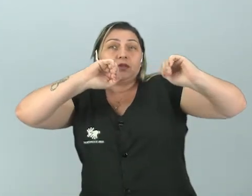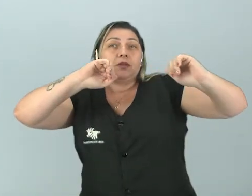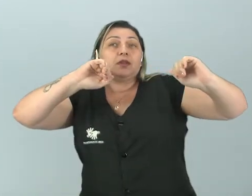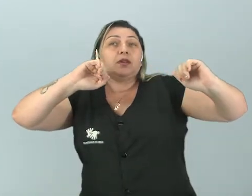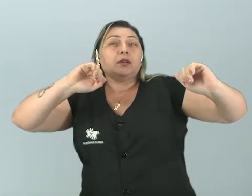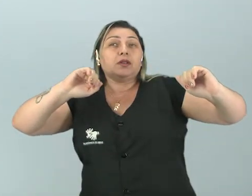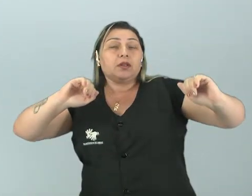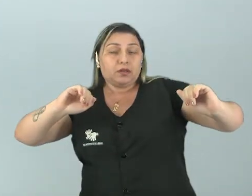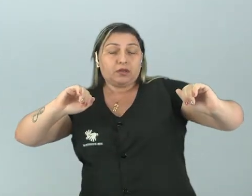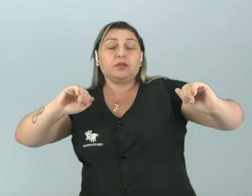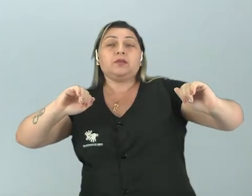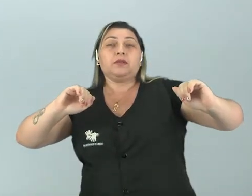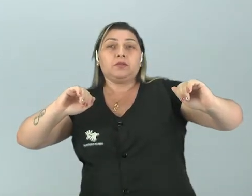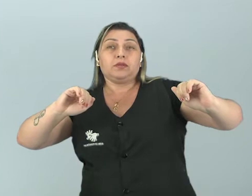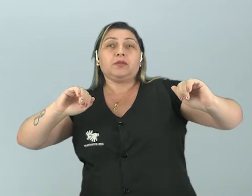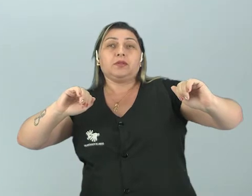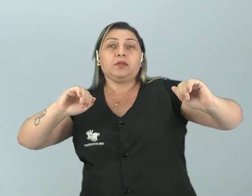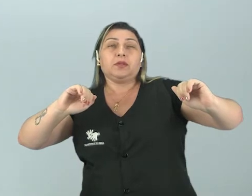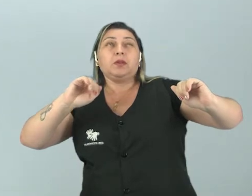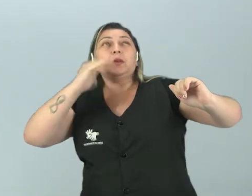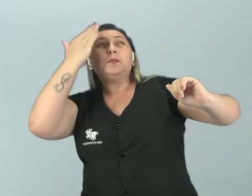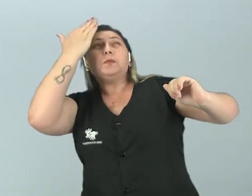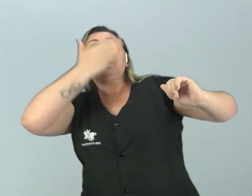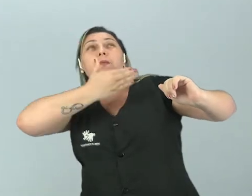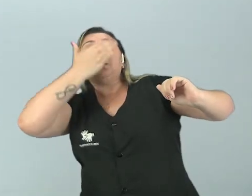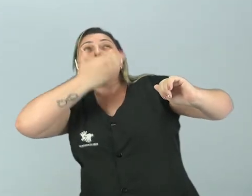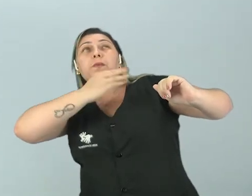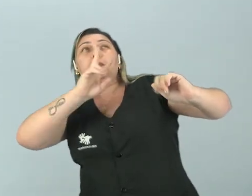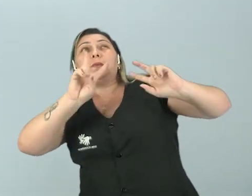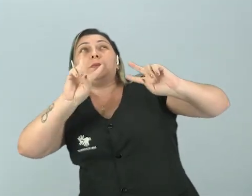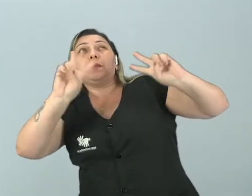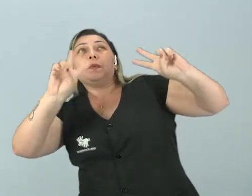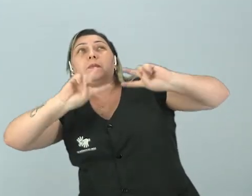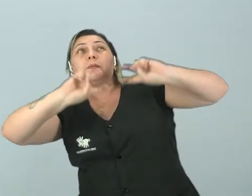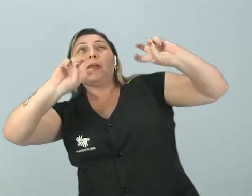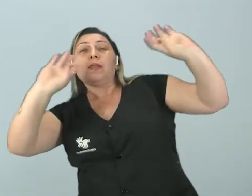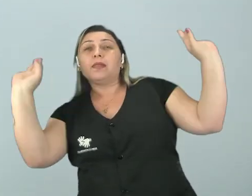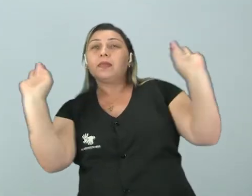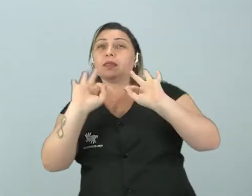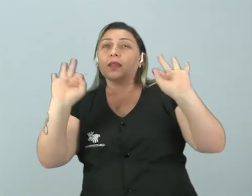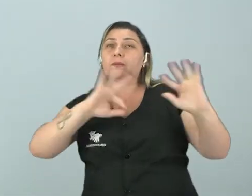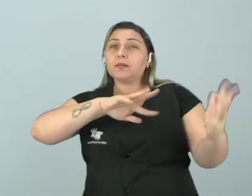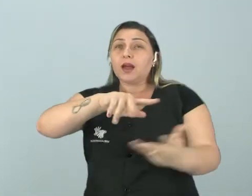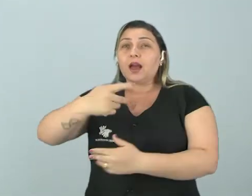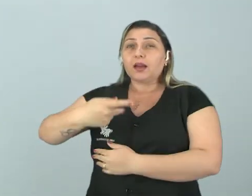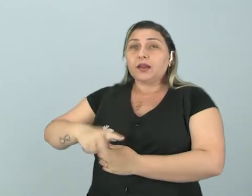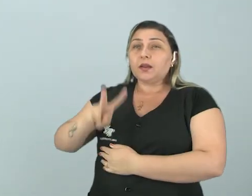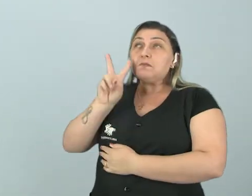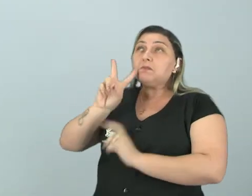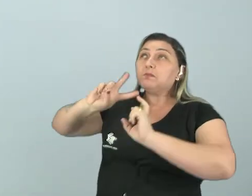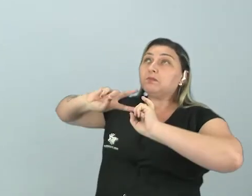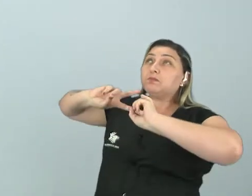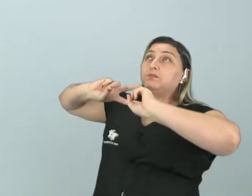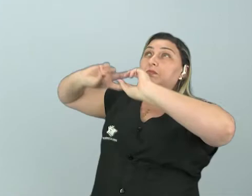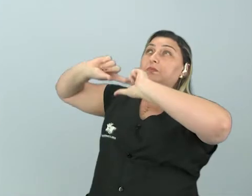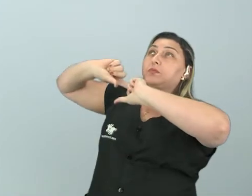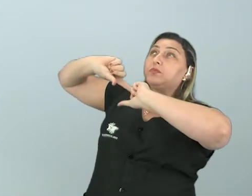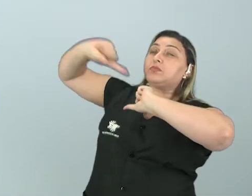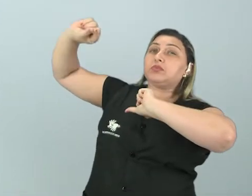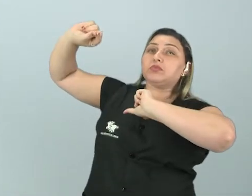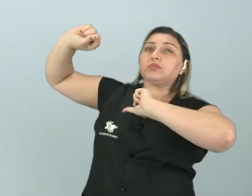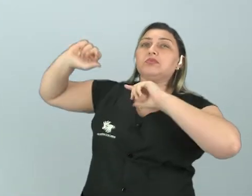e assim ficando menos visíveis para quem está na Terra, né? Para nós que estamos aqui, elas foram ficando menos